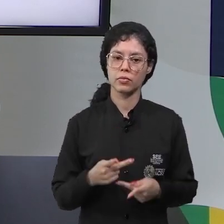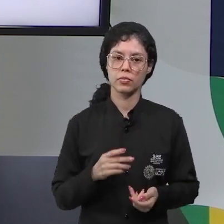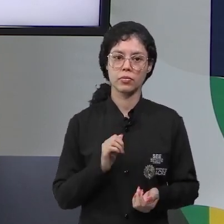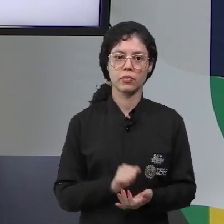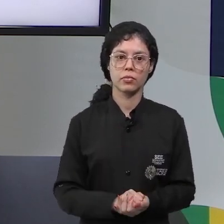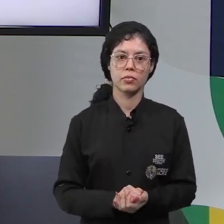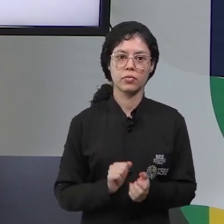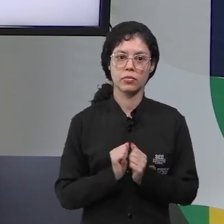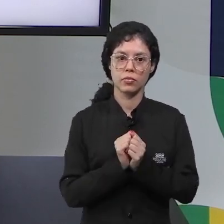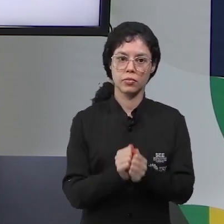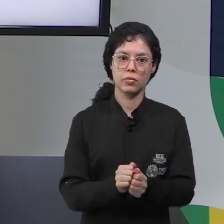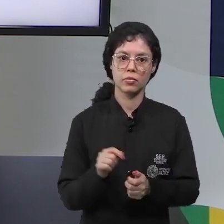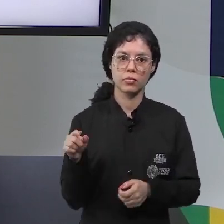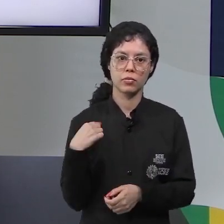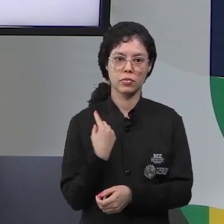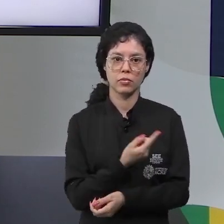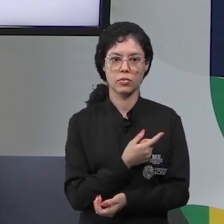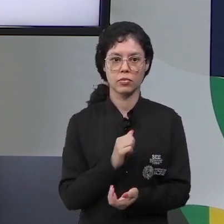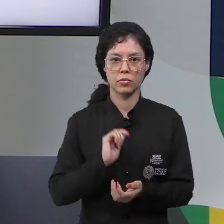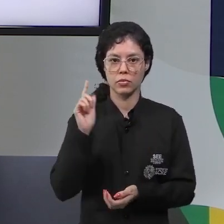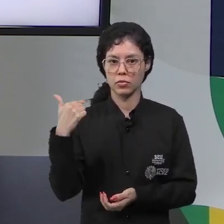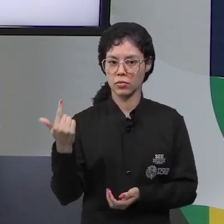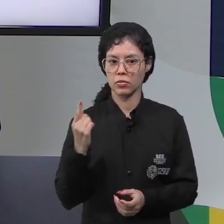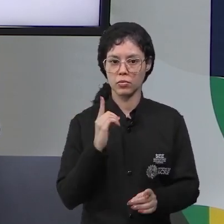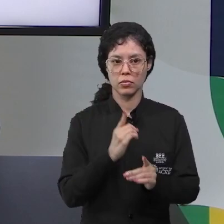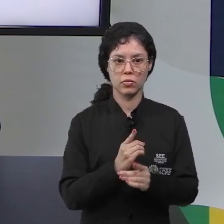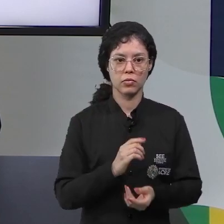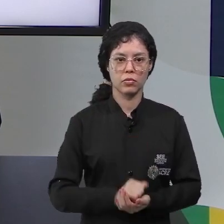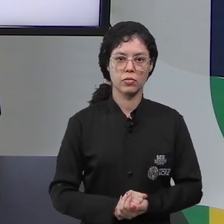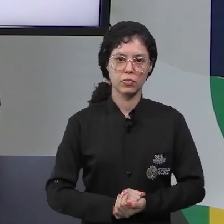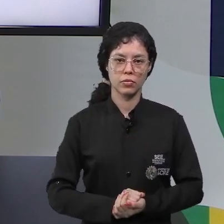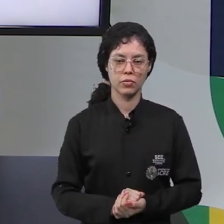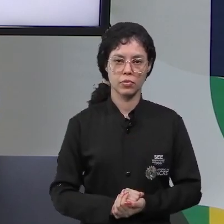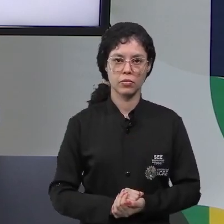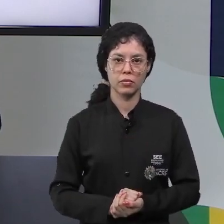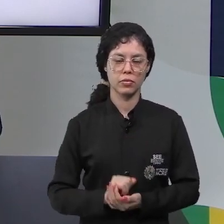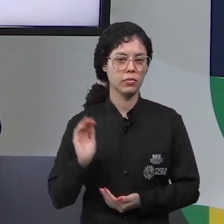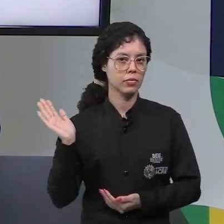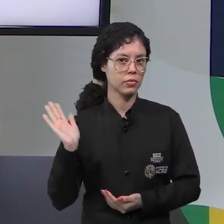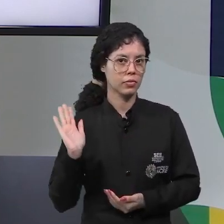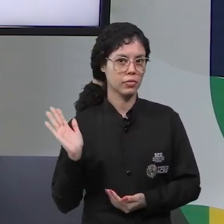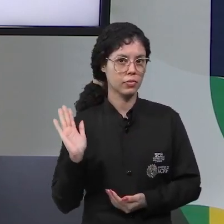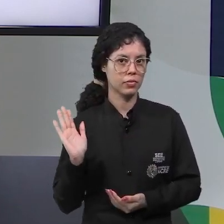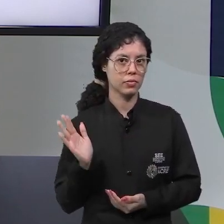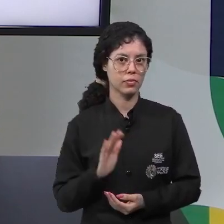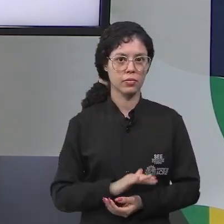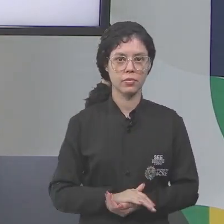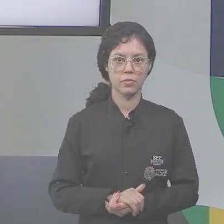estejam conosco no nosso próximo encontro. Até lá!